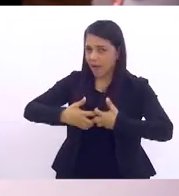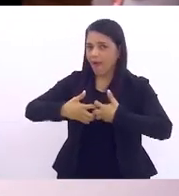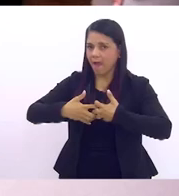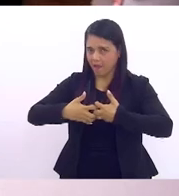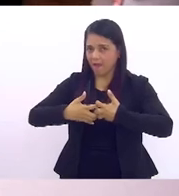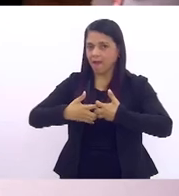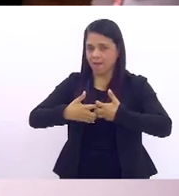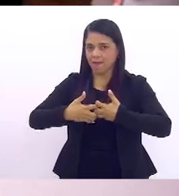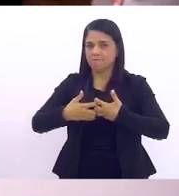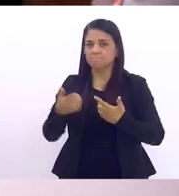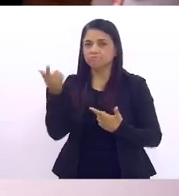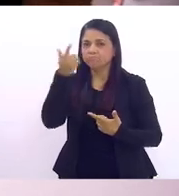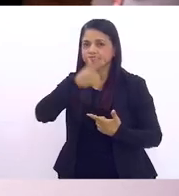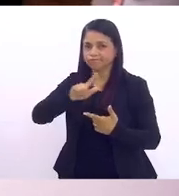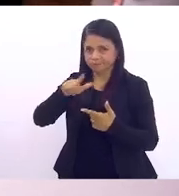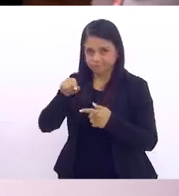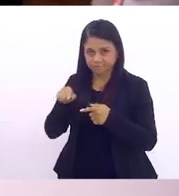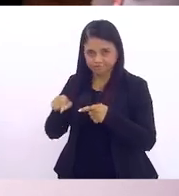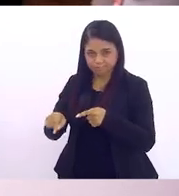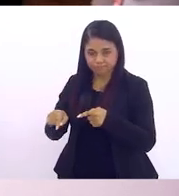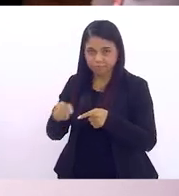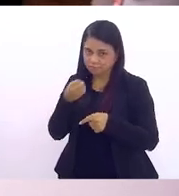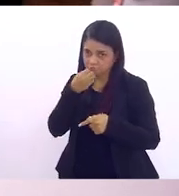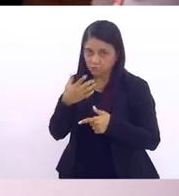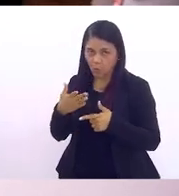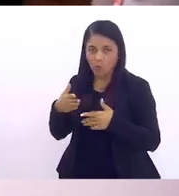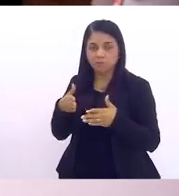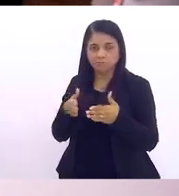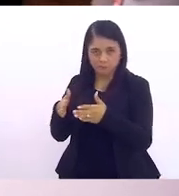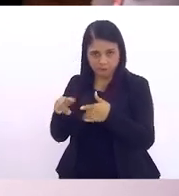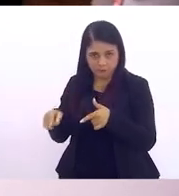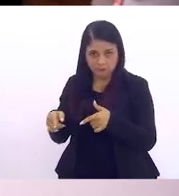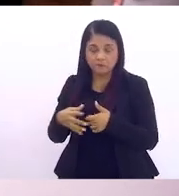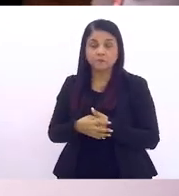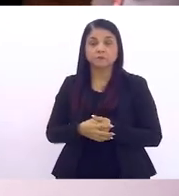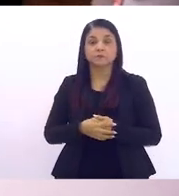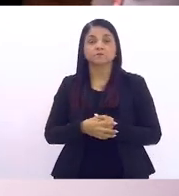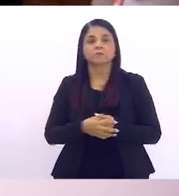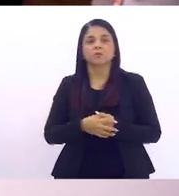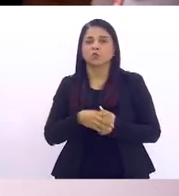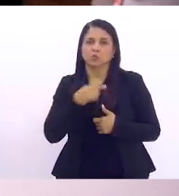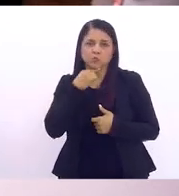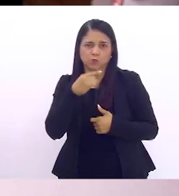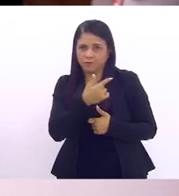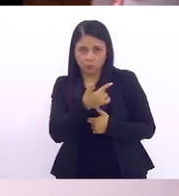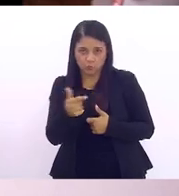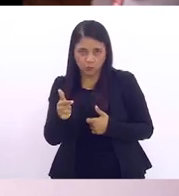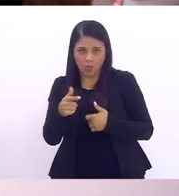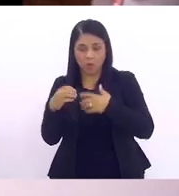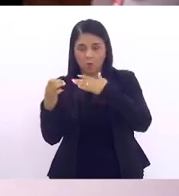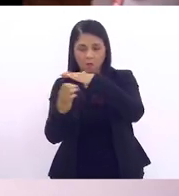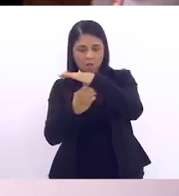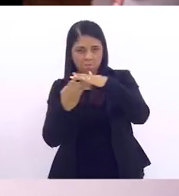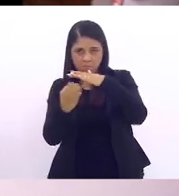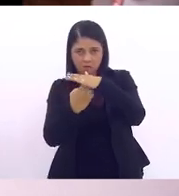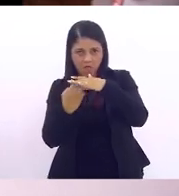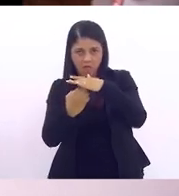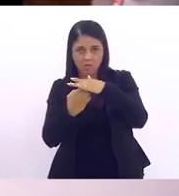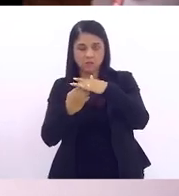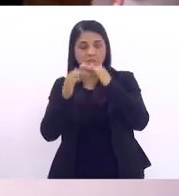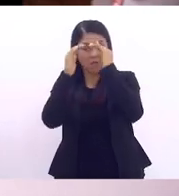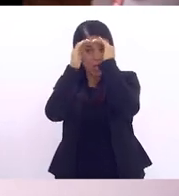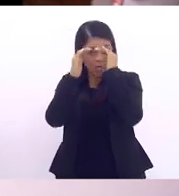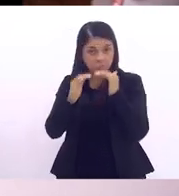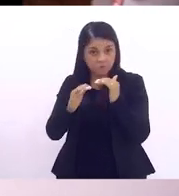vamos dizer assim eu não tenho a menor dúvida de que que uma uma empresa consolidada respeitada